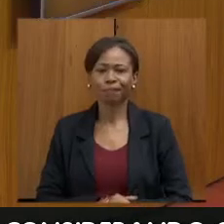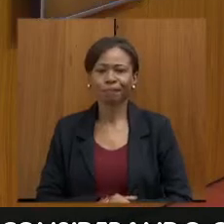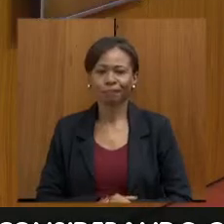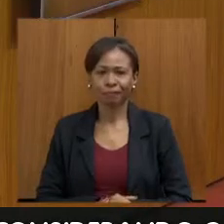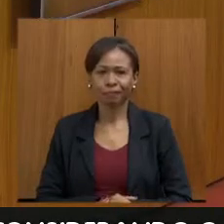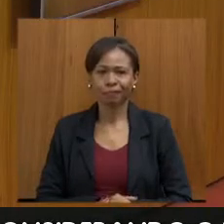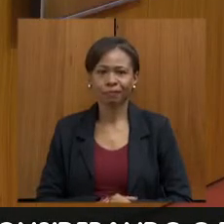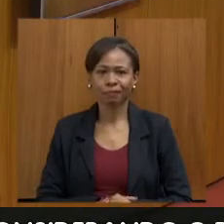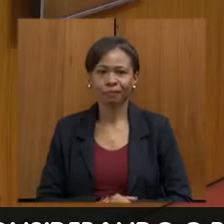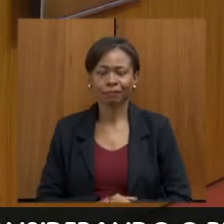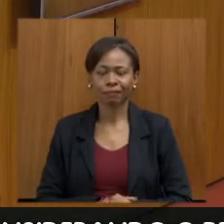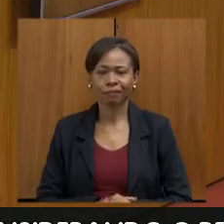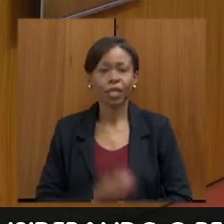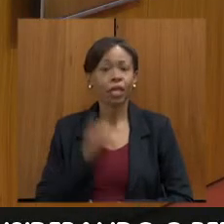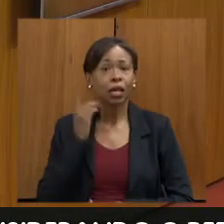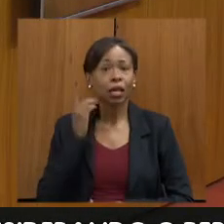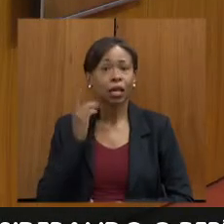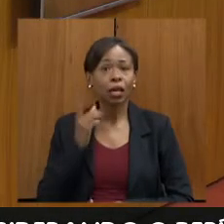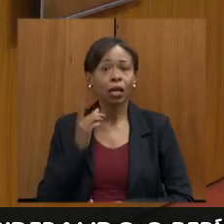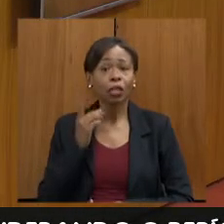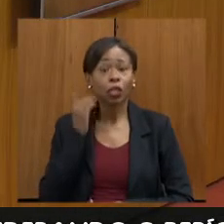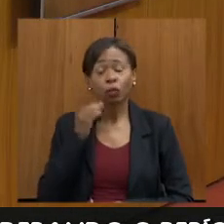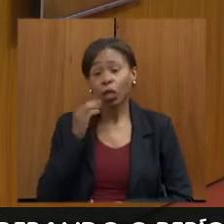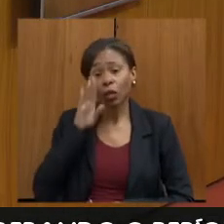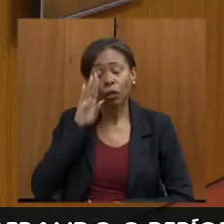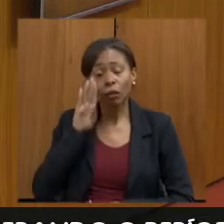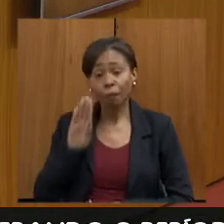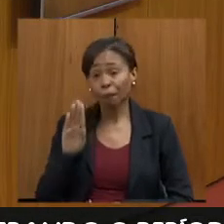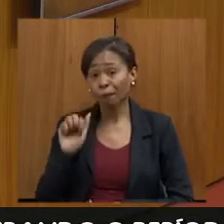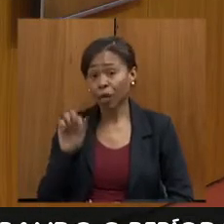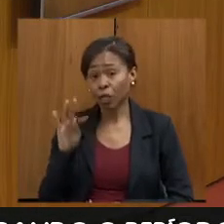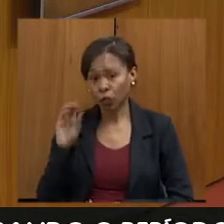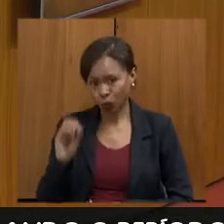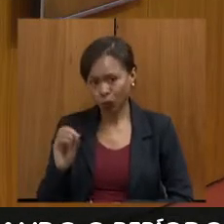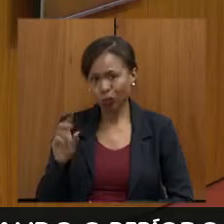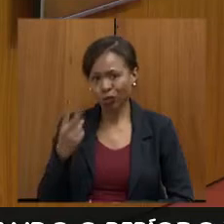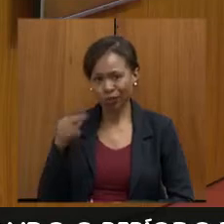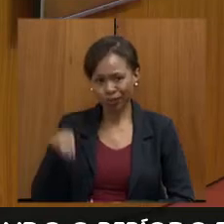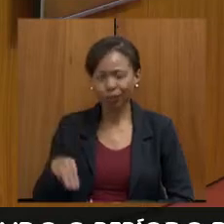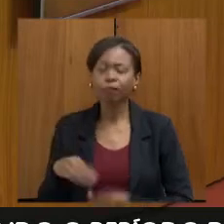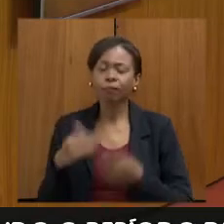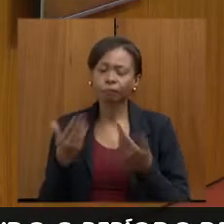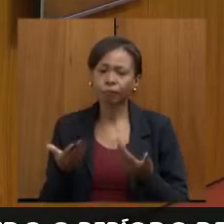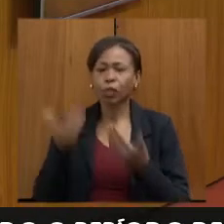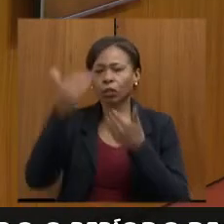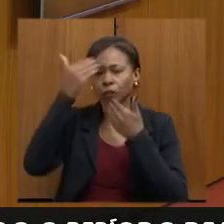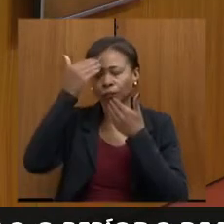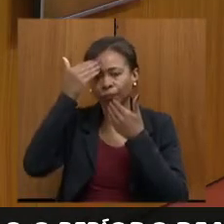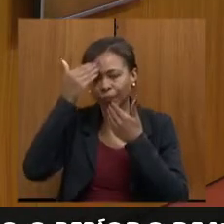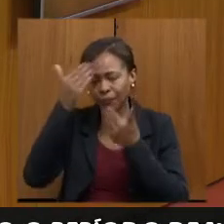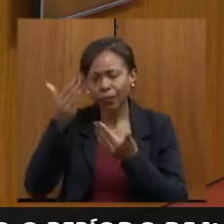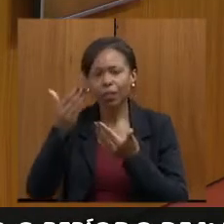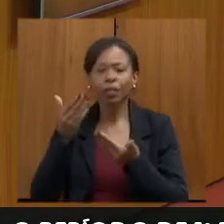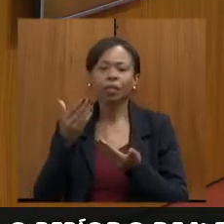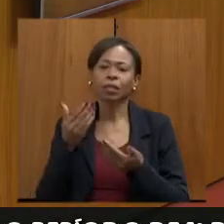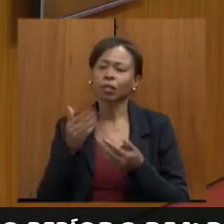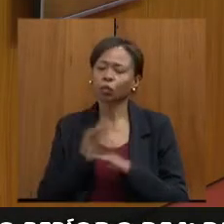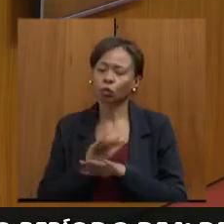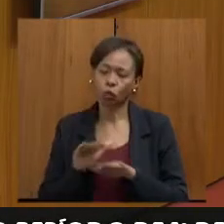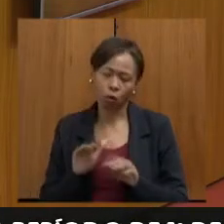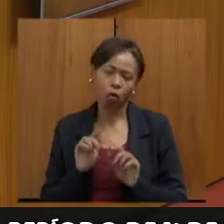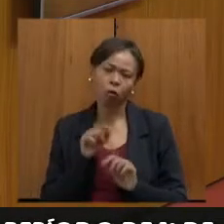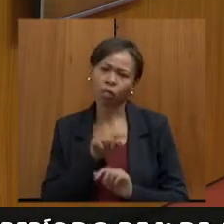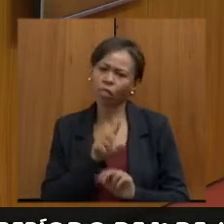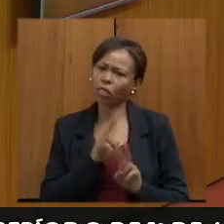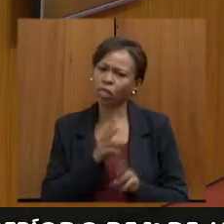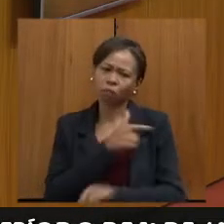para sua excelência o deputado/outras considerações finais só agradecer mesmo pela sempre assim sendo